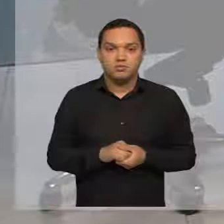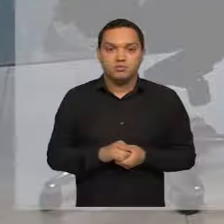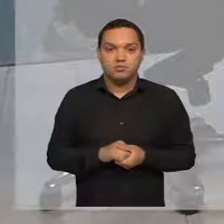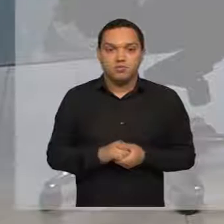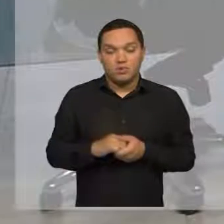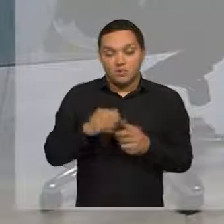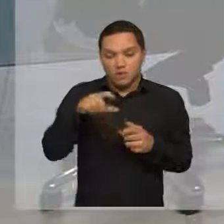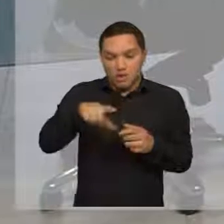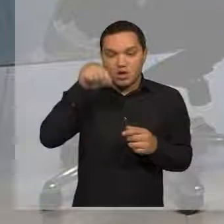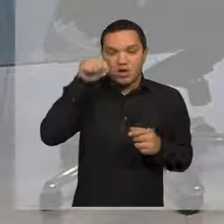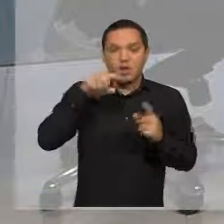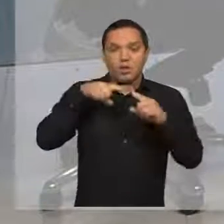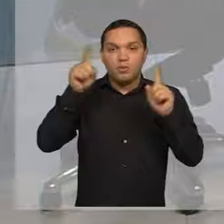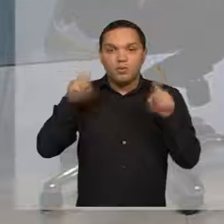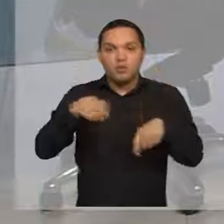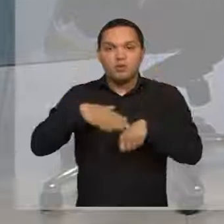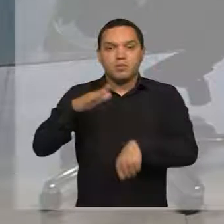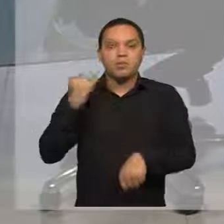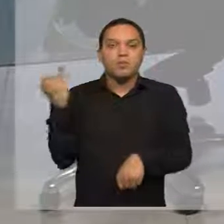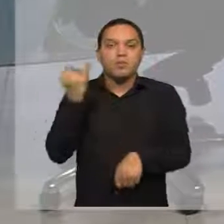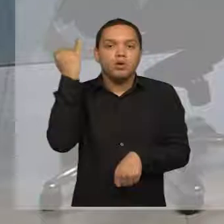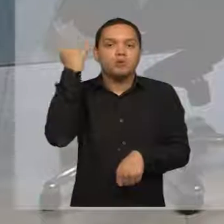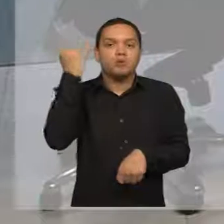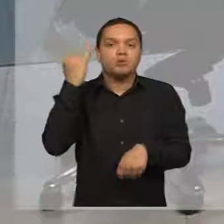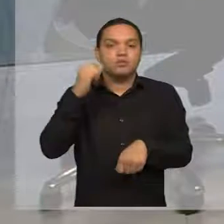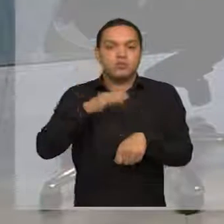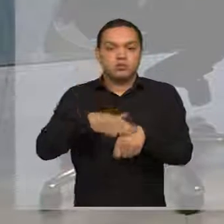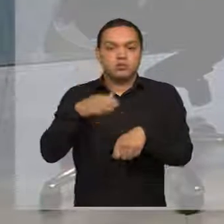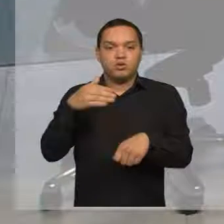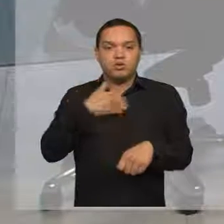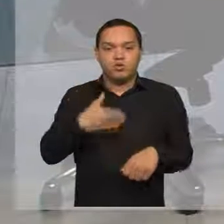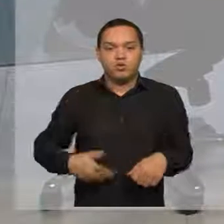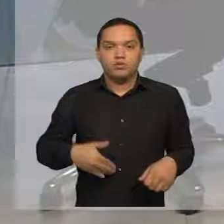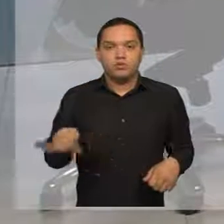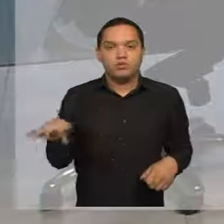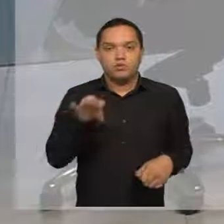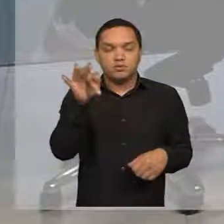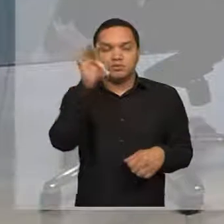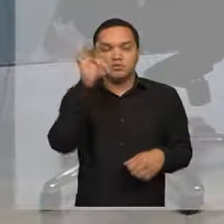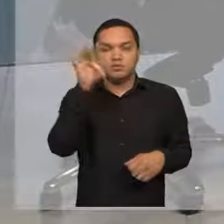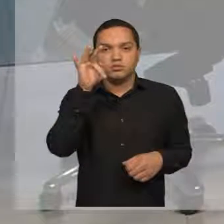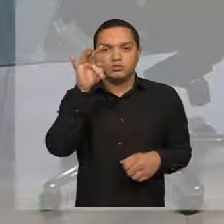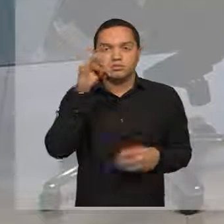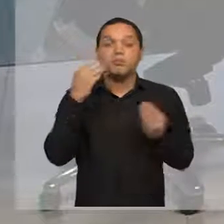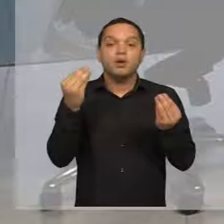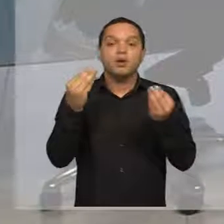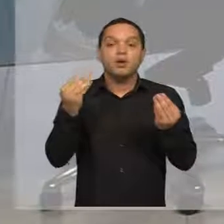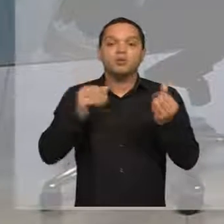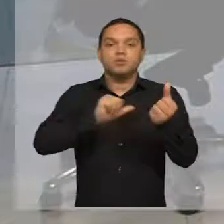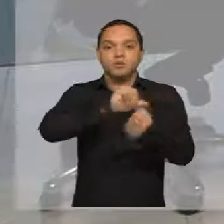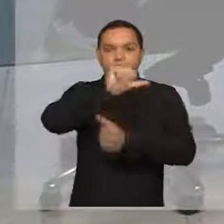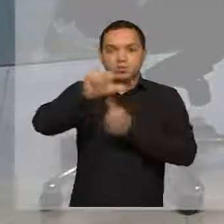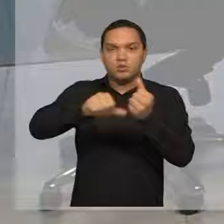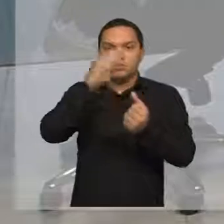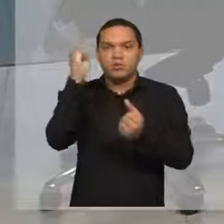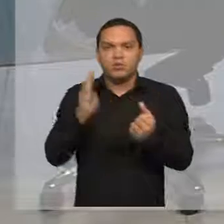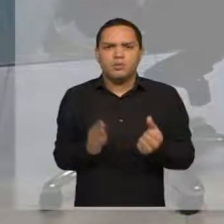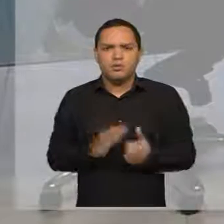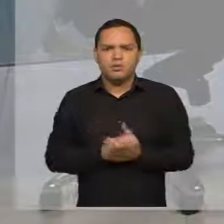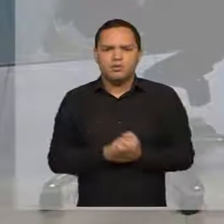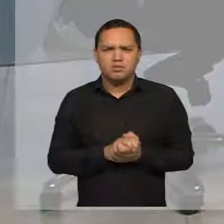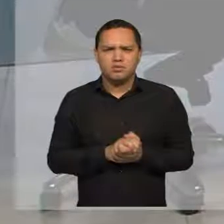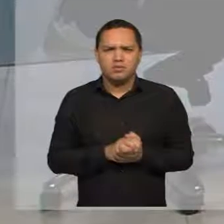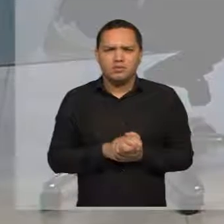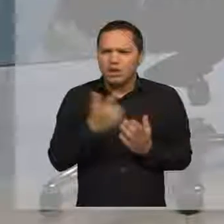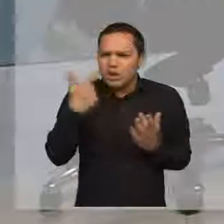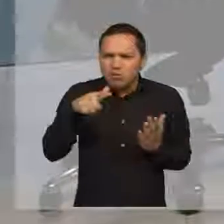elencados os projetos considerados mais importantes pelo governo federal para mudar a realidade do Brasil. Ora,